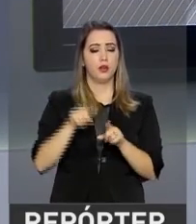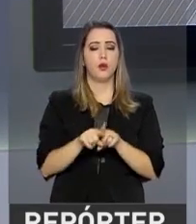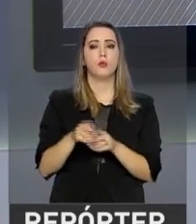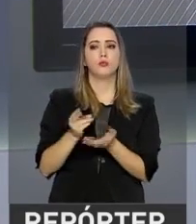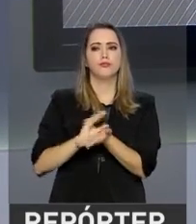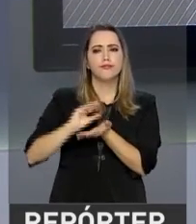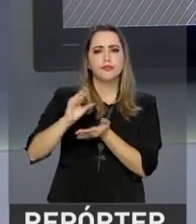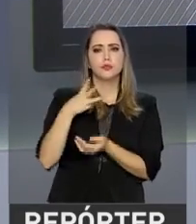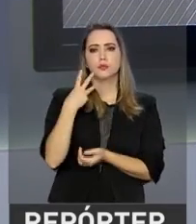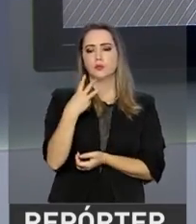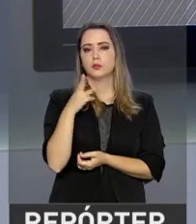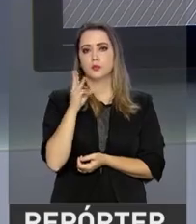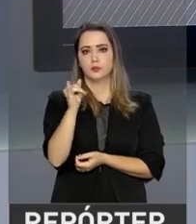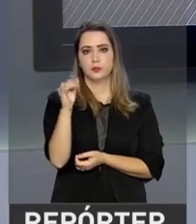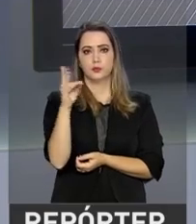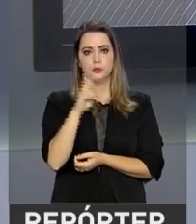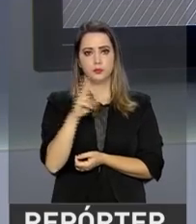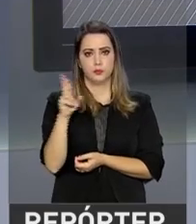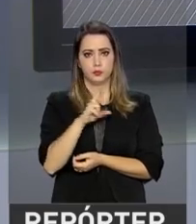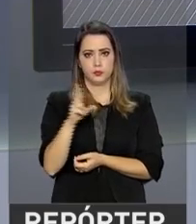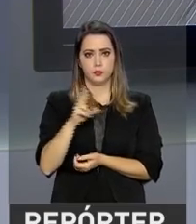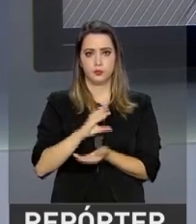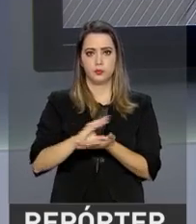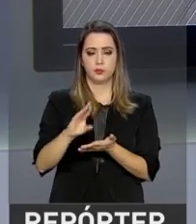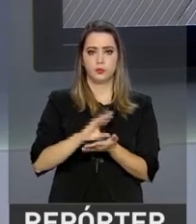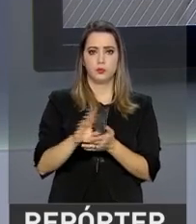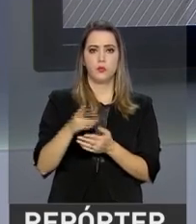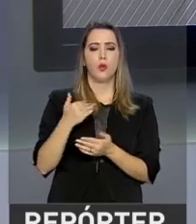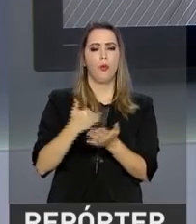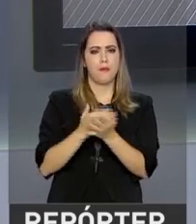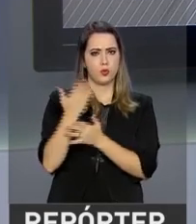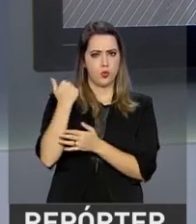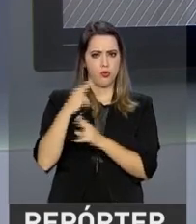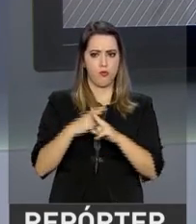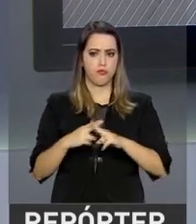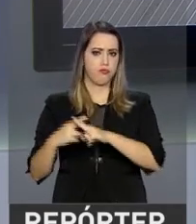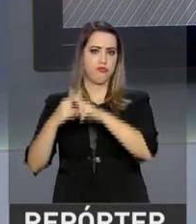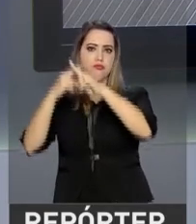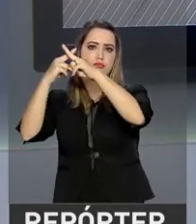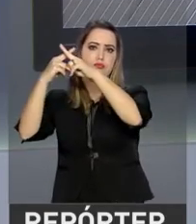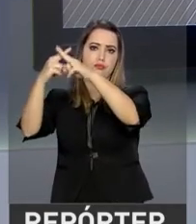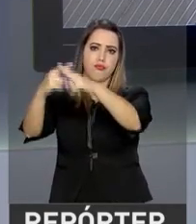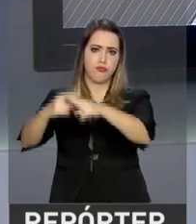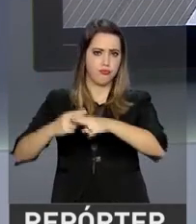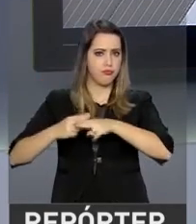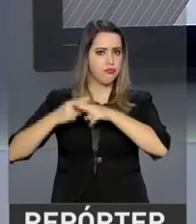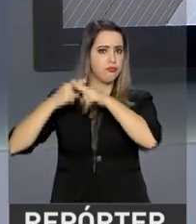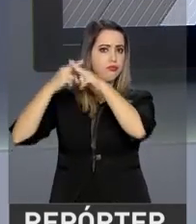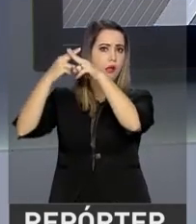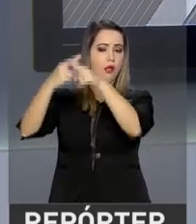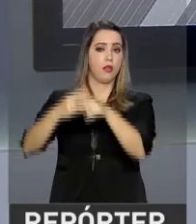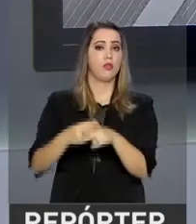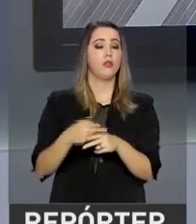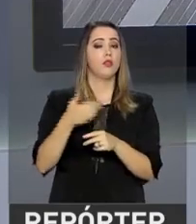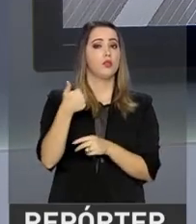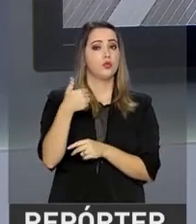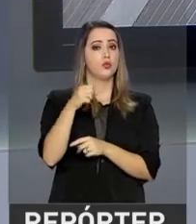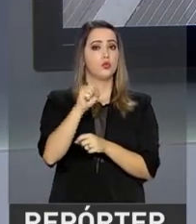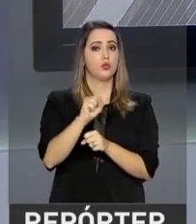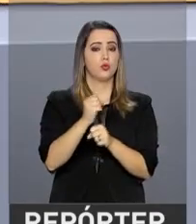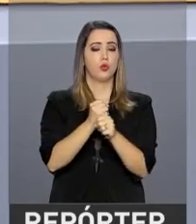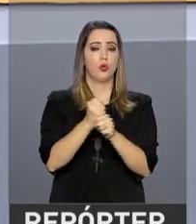bilhões de reais em investimentos em órbita desde maio de 2017 o satélite tem uma vida útil de 18